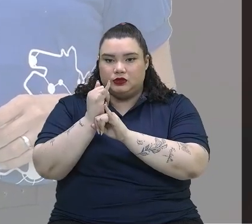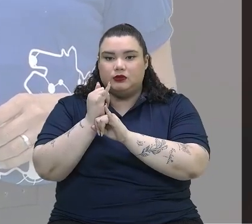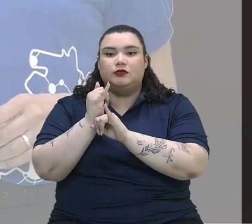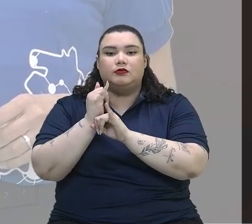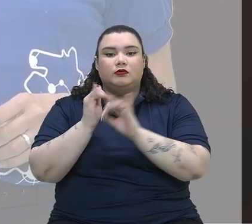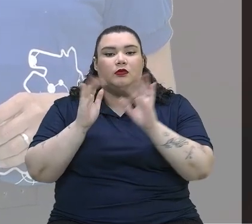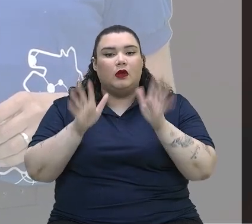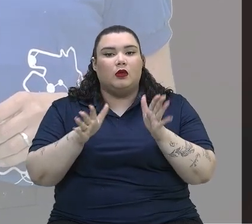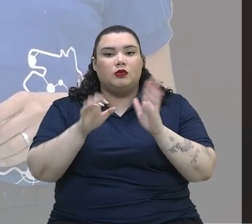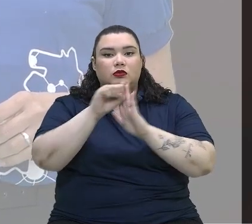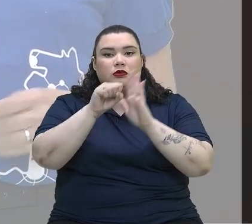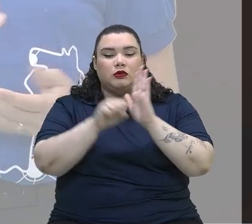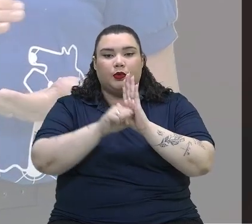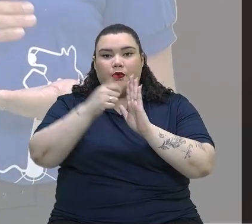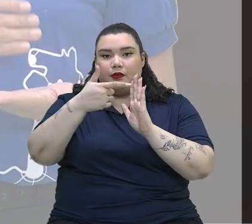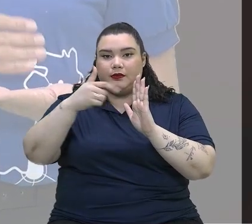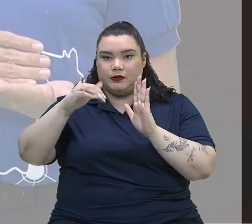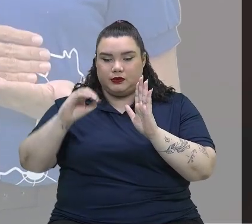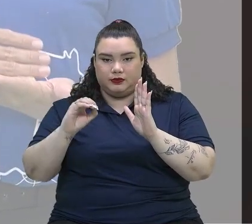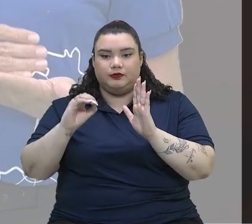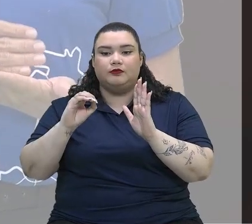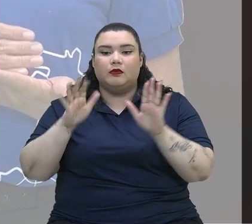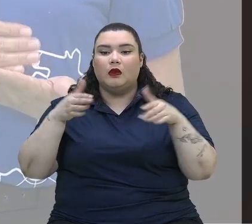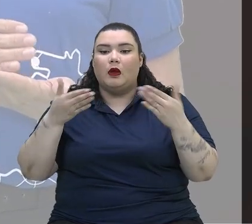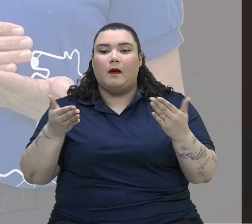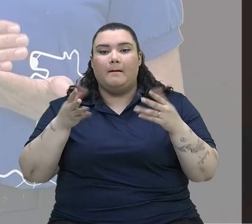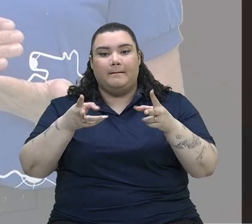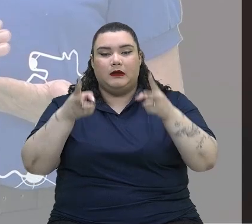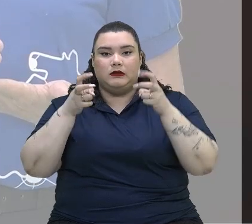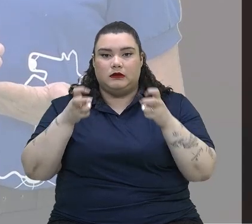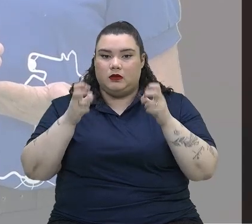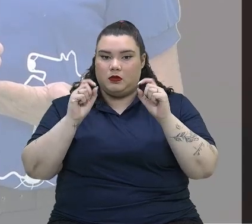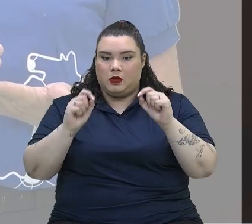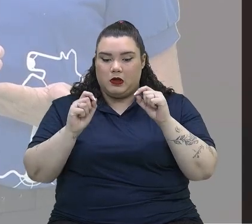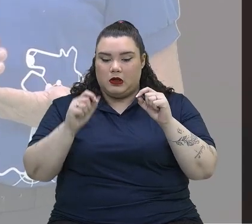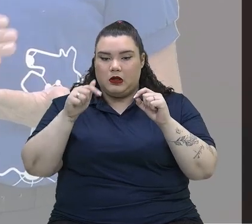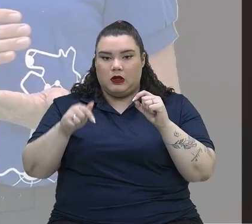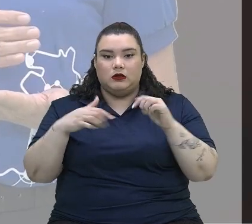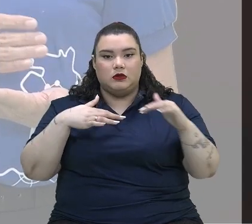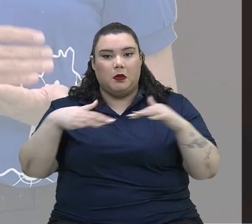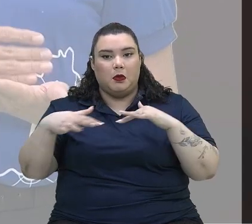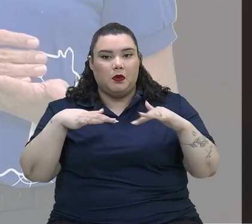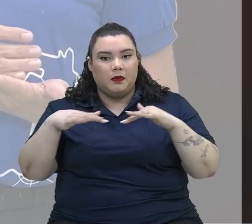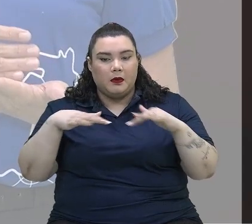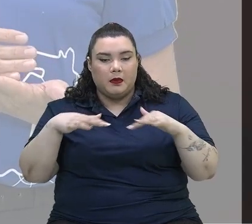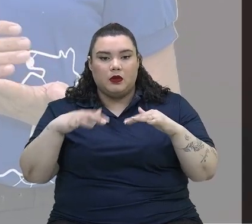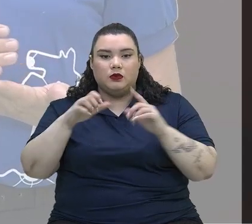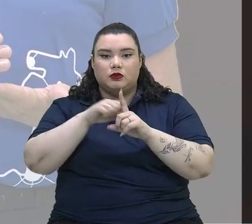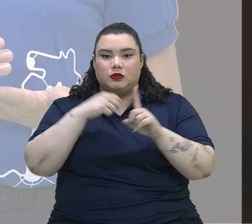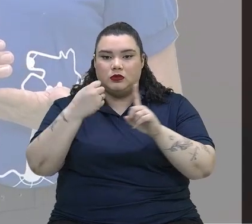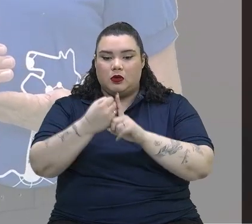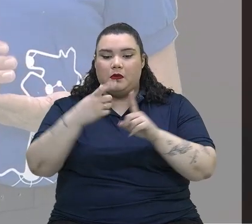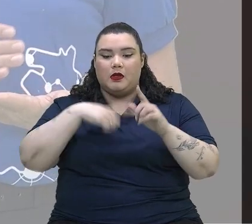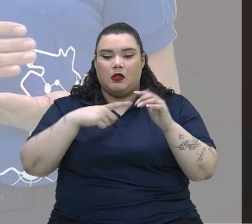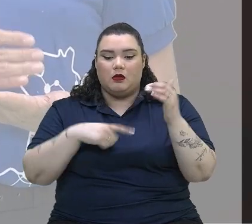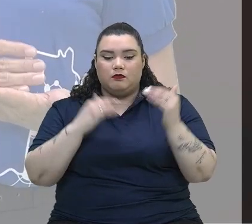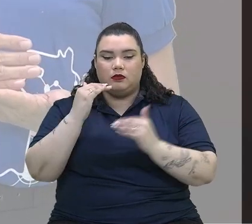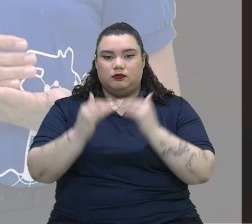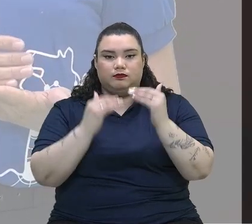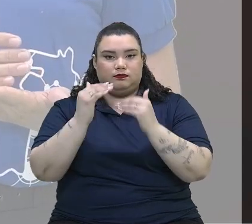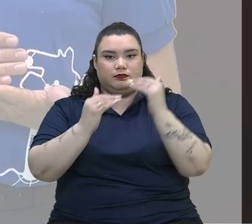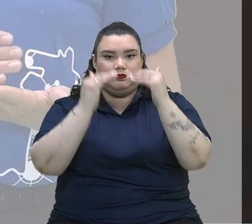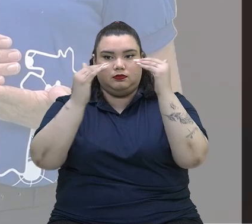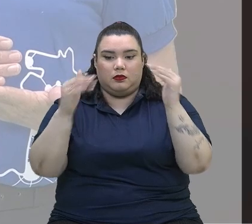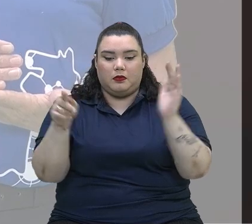cibernética, já no século XX. Percebam este movimento de desenvolvimento